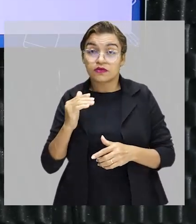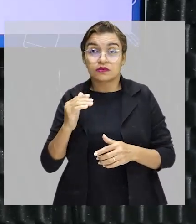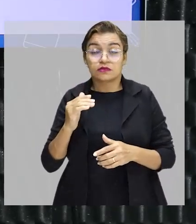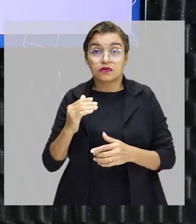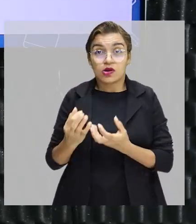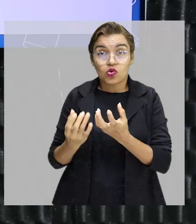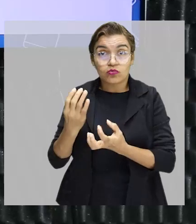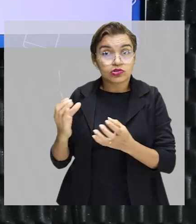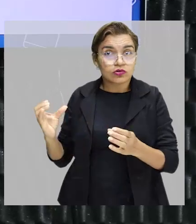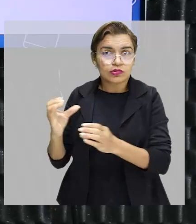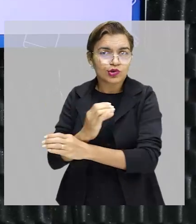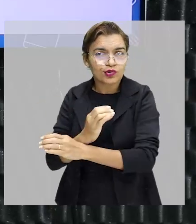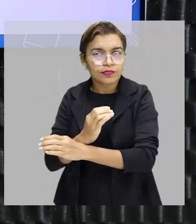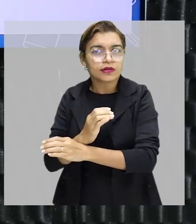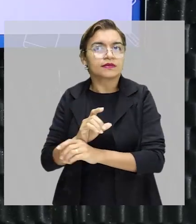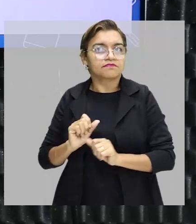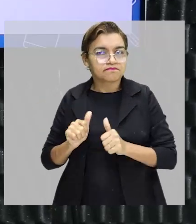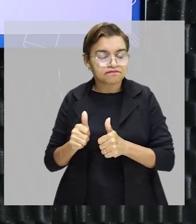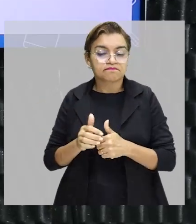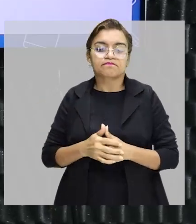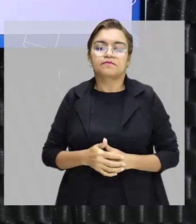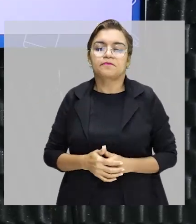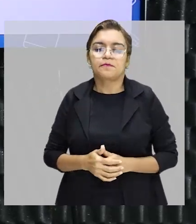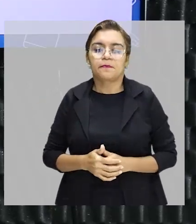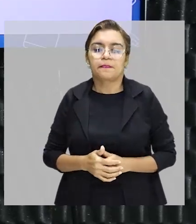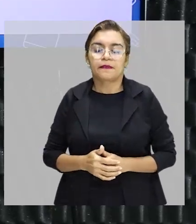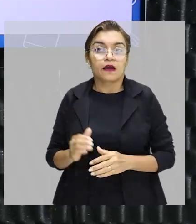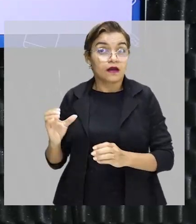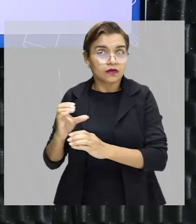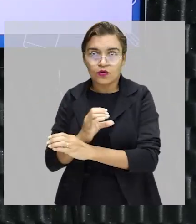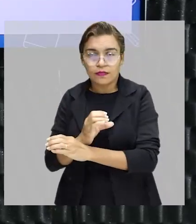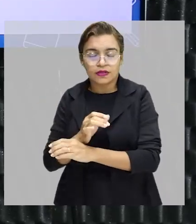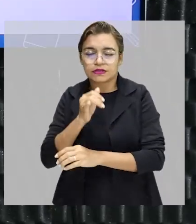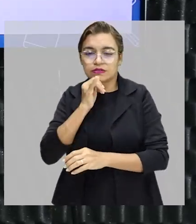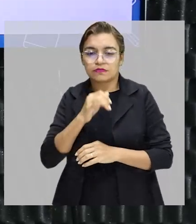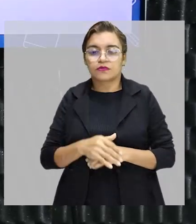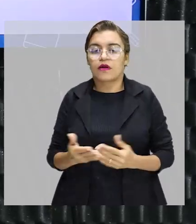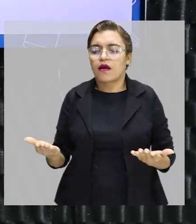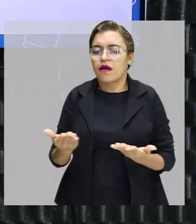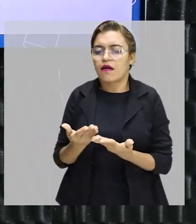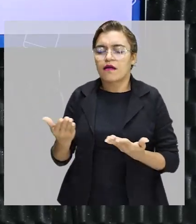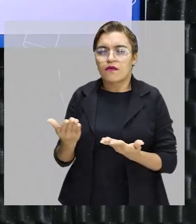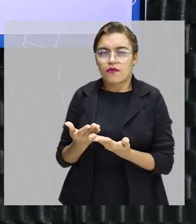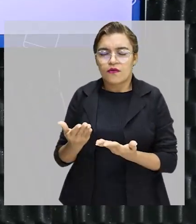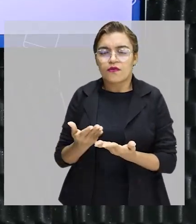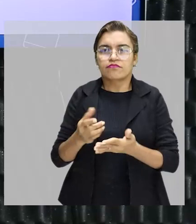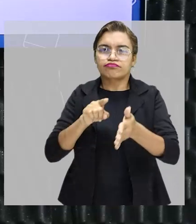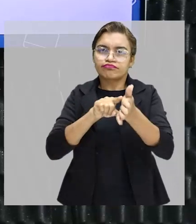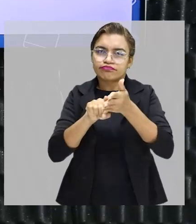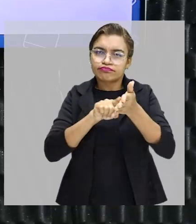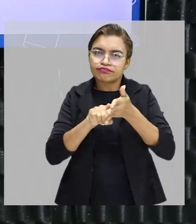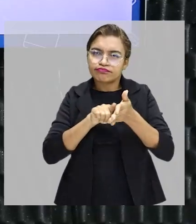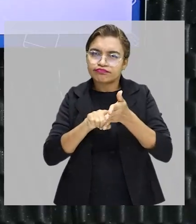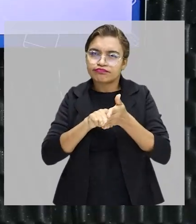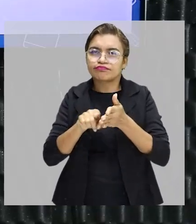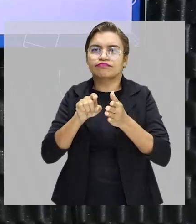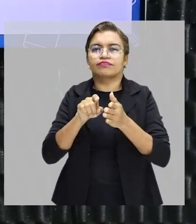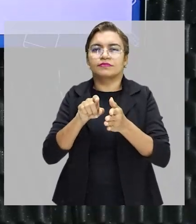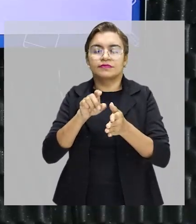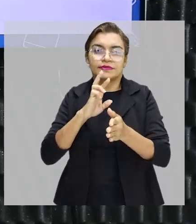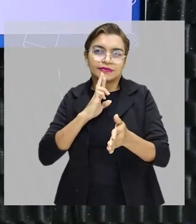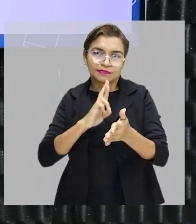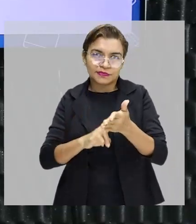Feita essa breve e rápida revisão, vamos à resolução de algumas questões. Então, atenção agora,